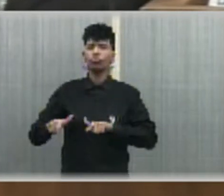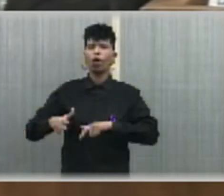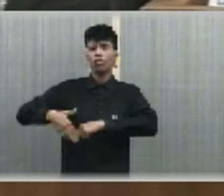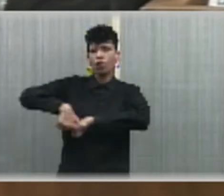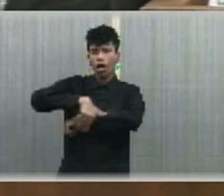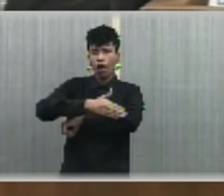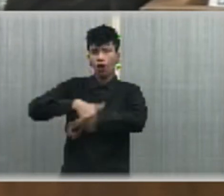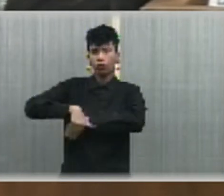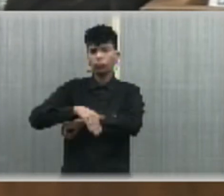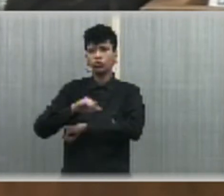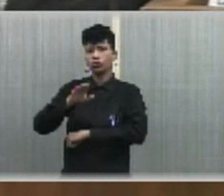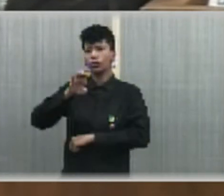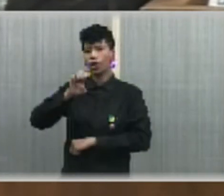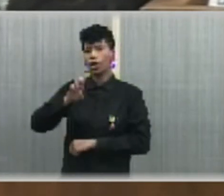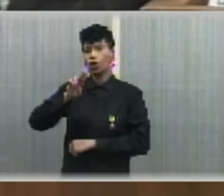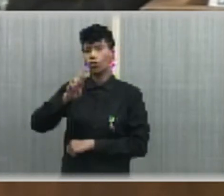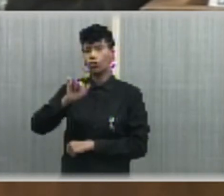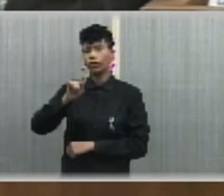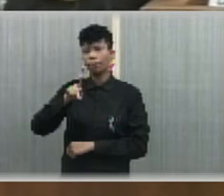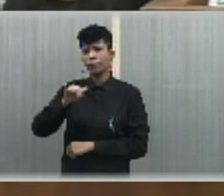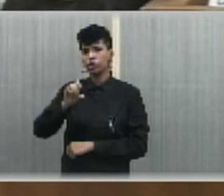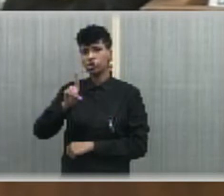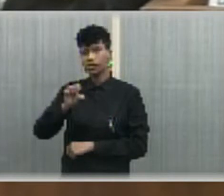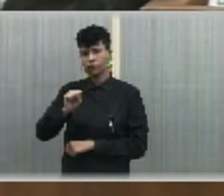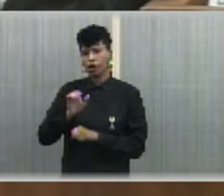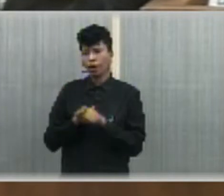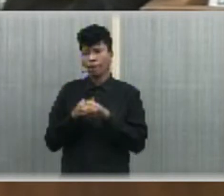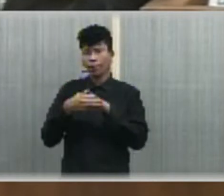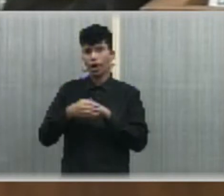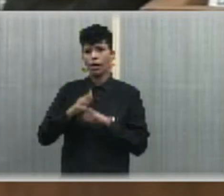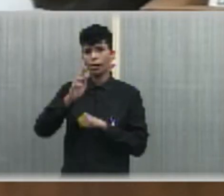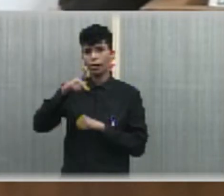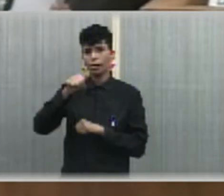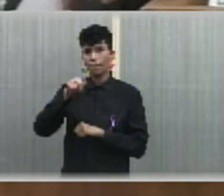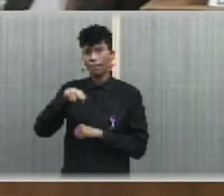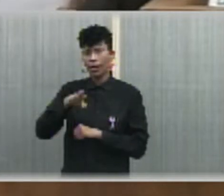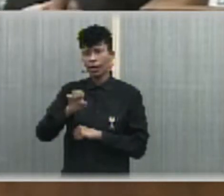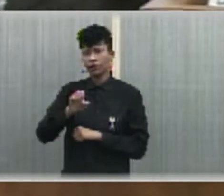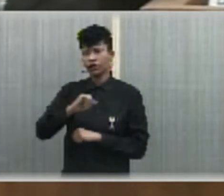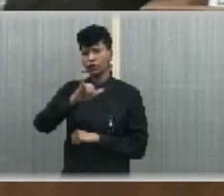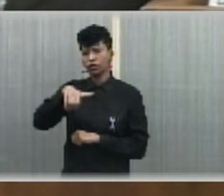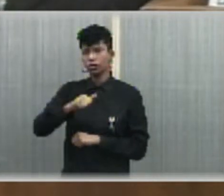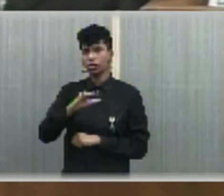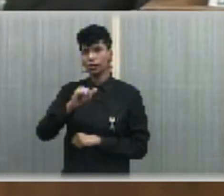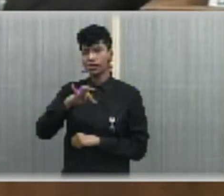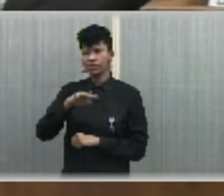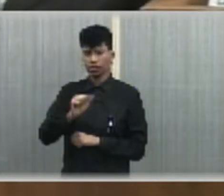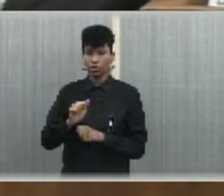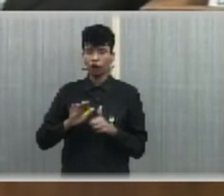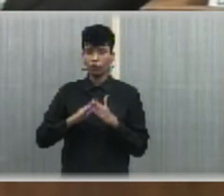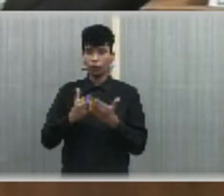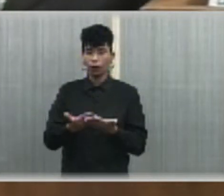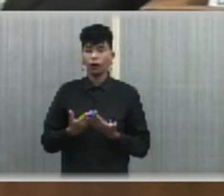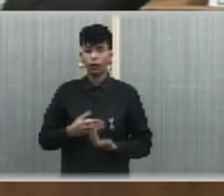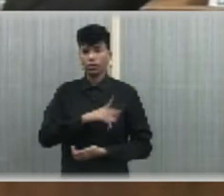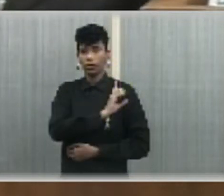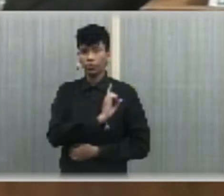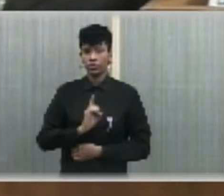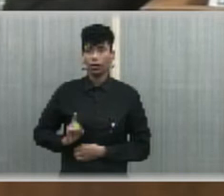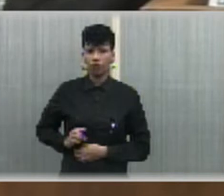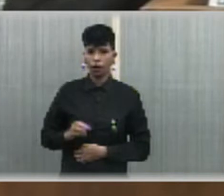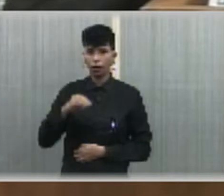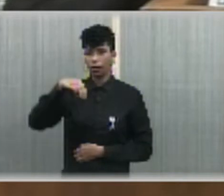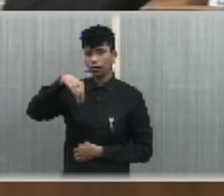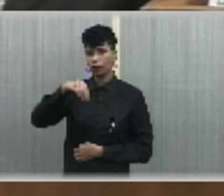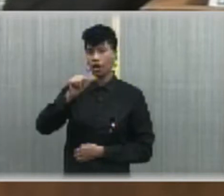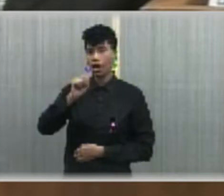rua Eurípedes Rosa Silva, bairro Parque Jacinta. Requerimento do deputado Mar de Menezes. requer